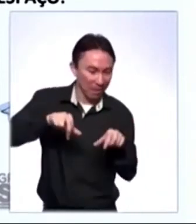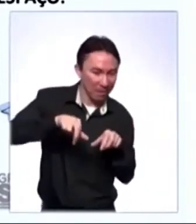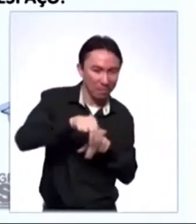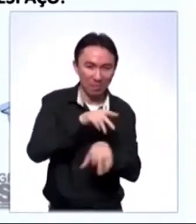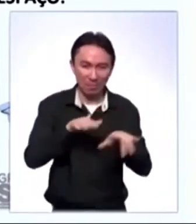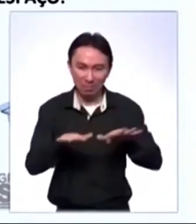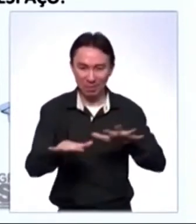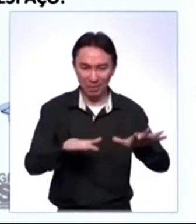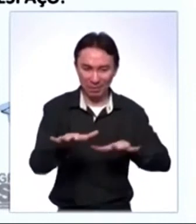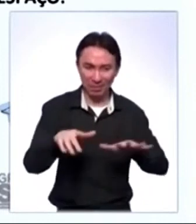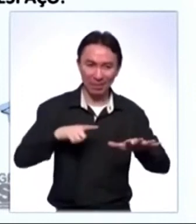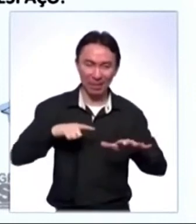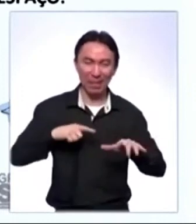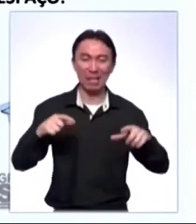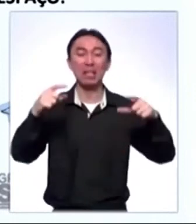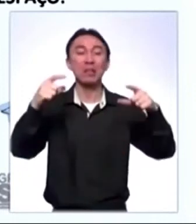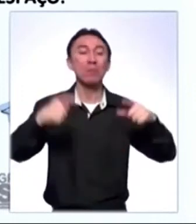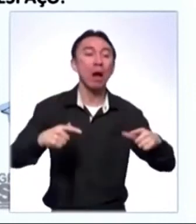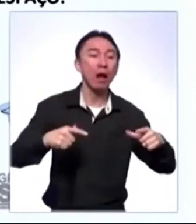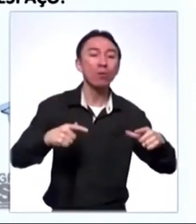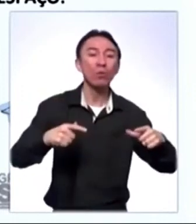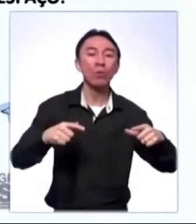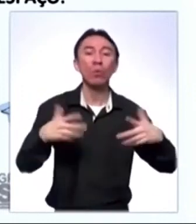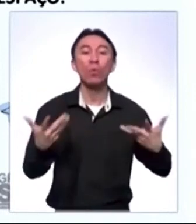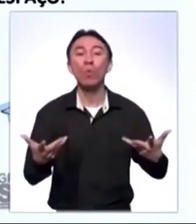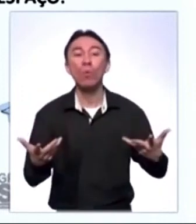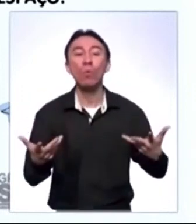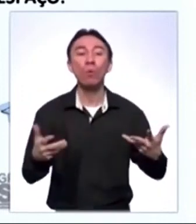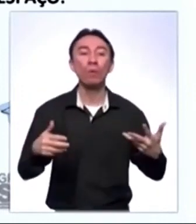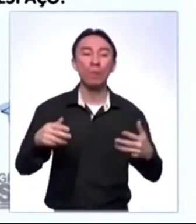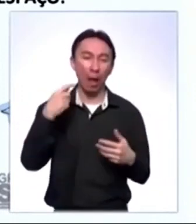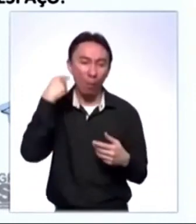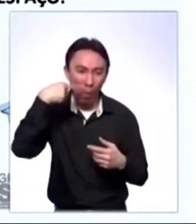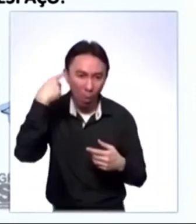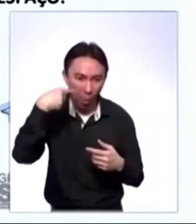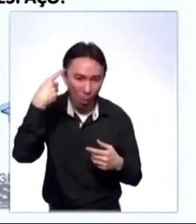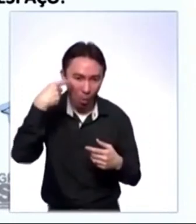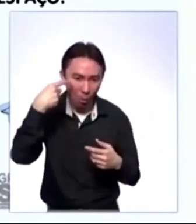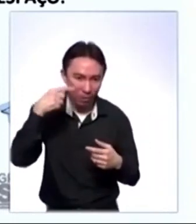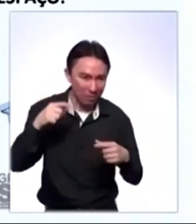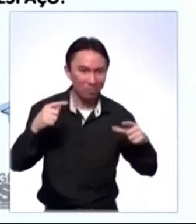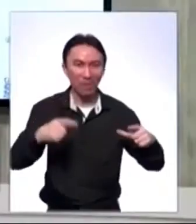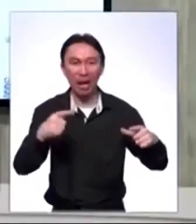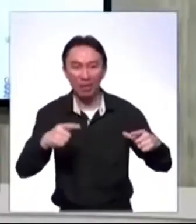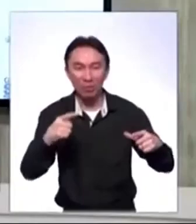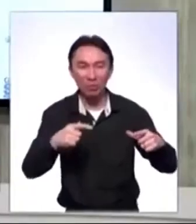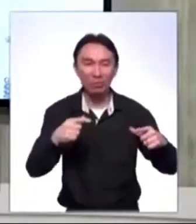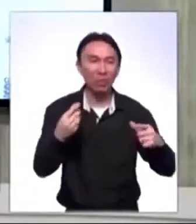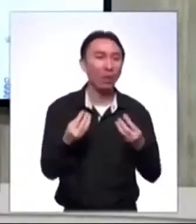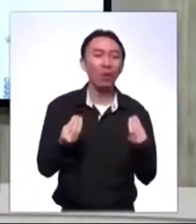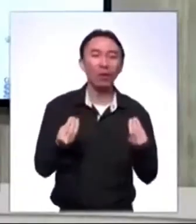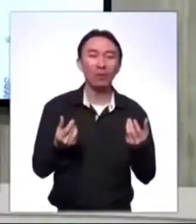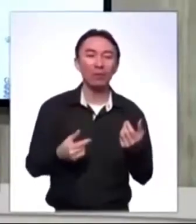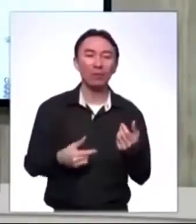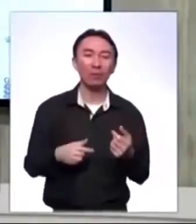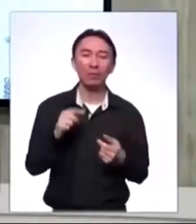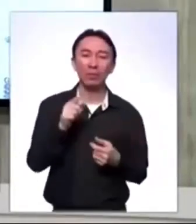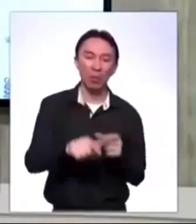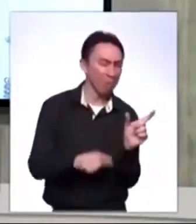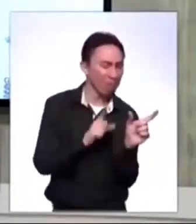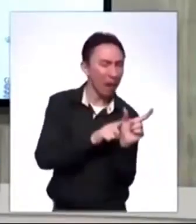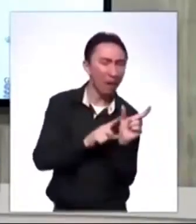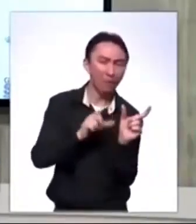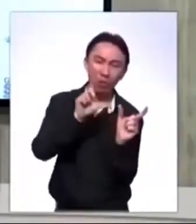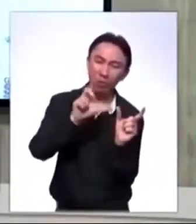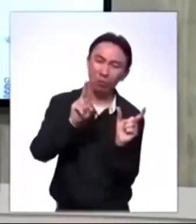como espaço, ou os atores estão ocupando o espaço lúdico, vamos de novo, ou a segunda ou terceira vez que aparece essa palavra hoje,